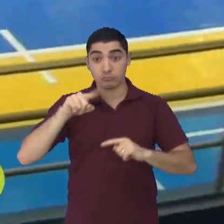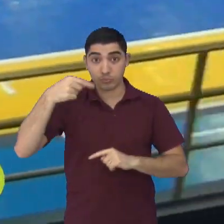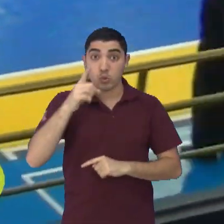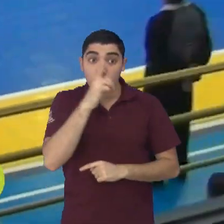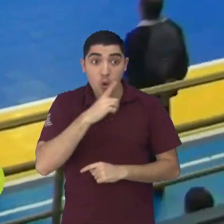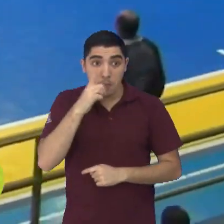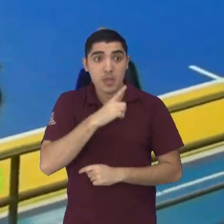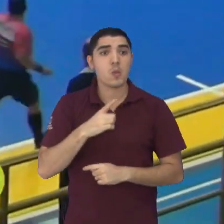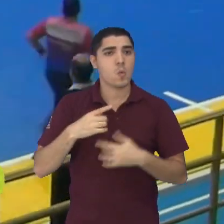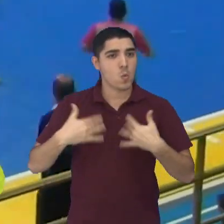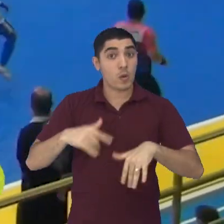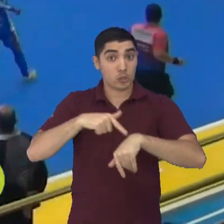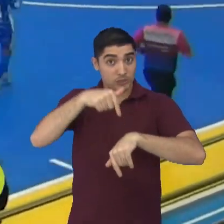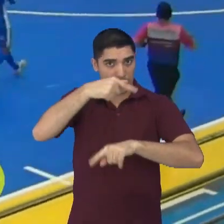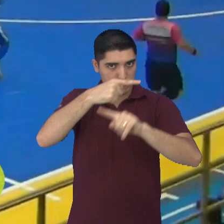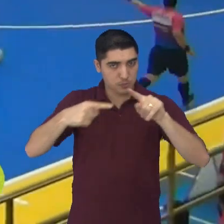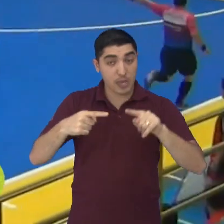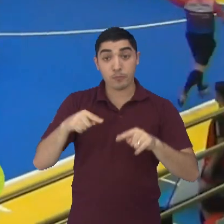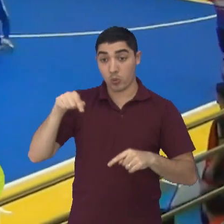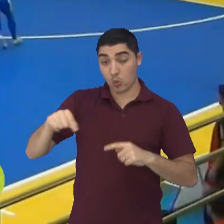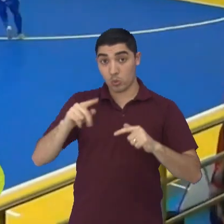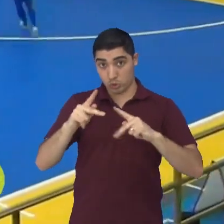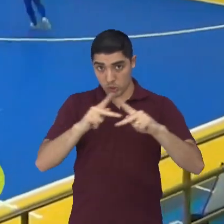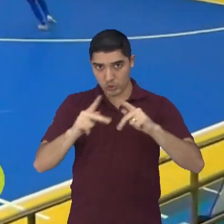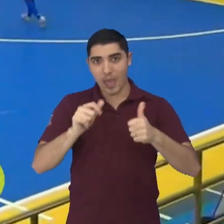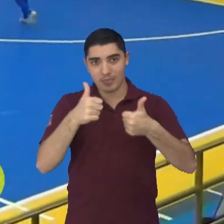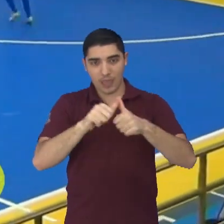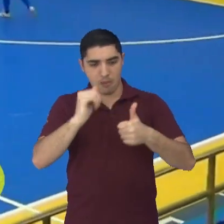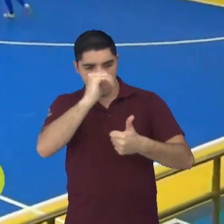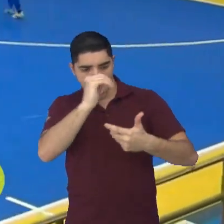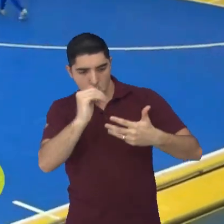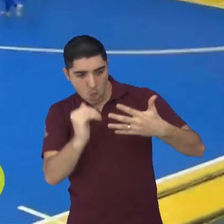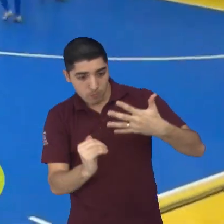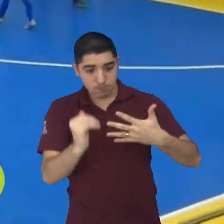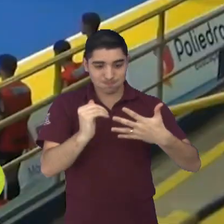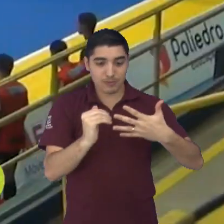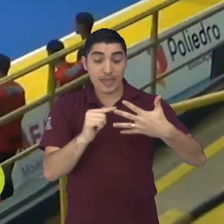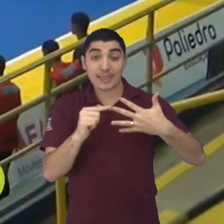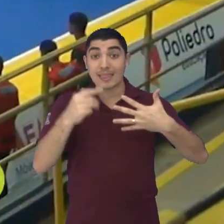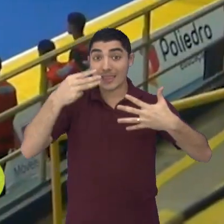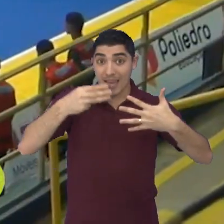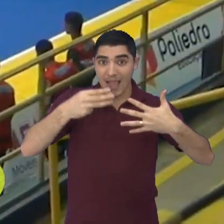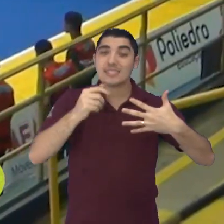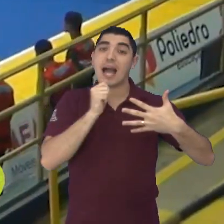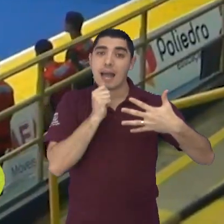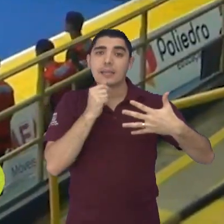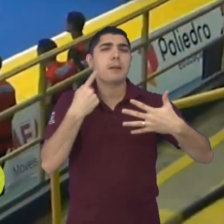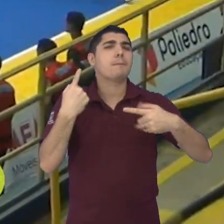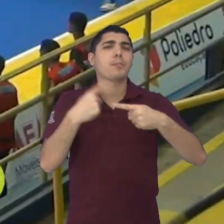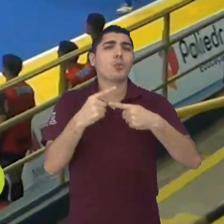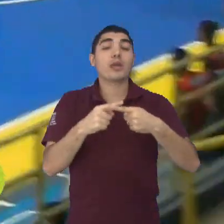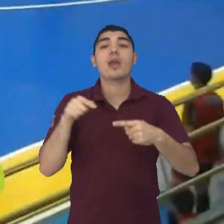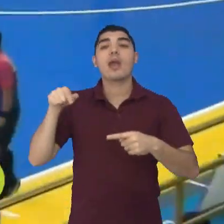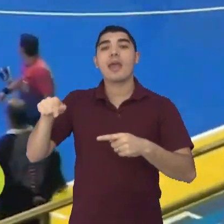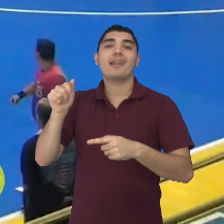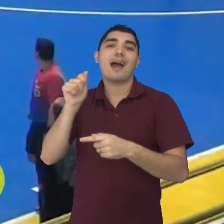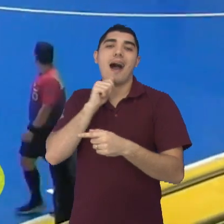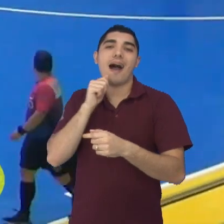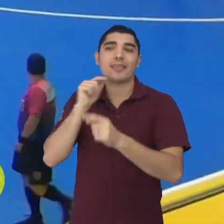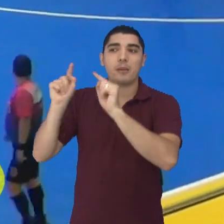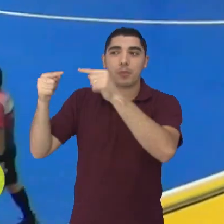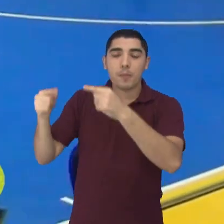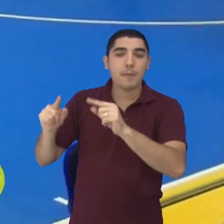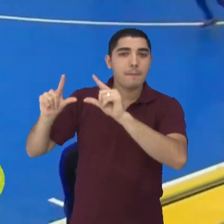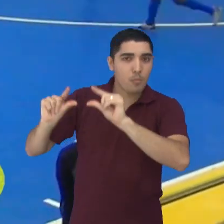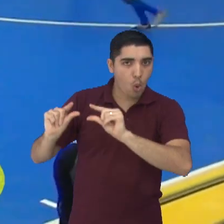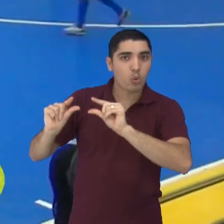vitórias e aparece na terceira posição, porque o São José tem diferença de jogos aí das equipes e tudo mais, mas o São José tá 100%,